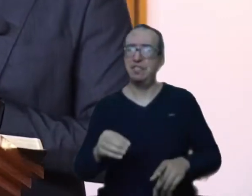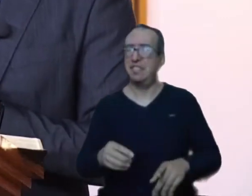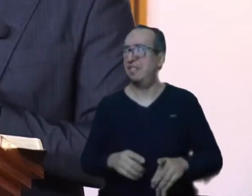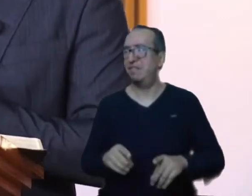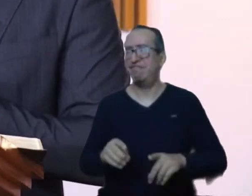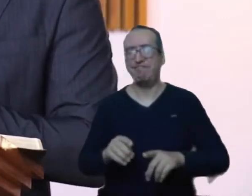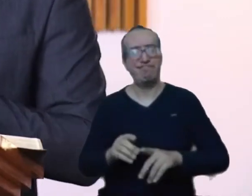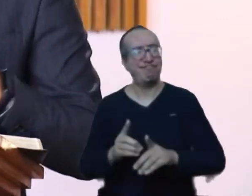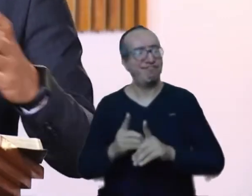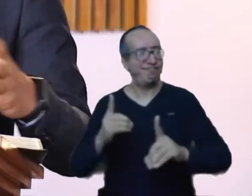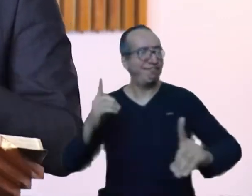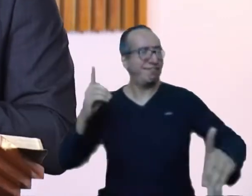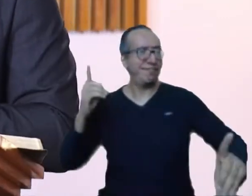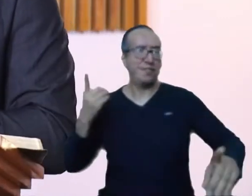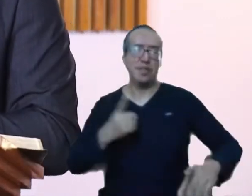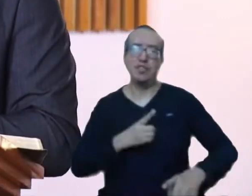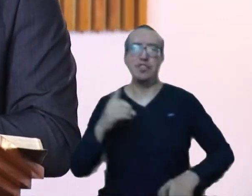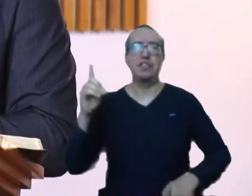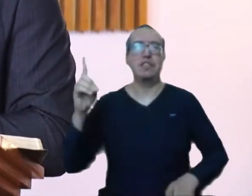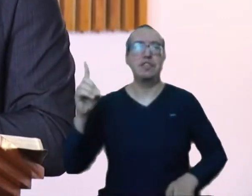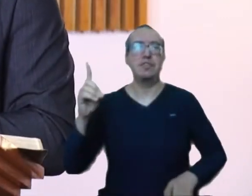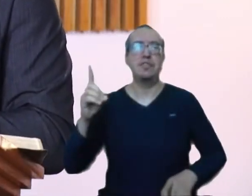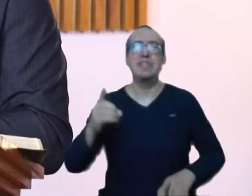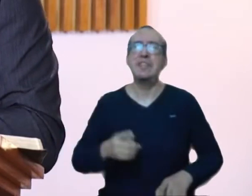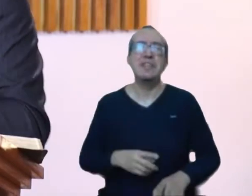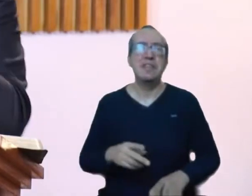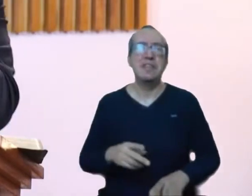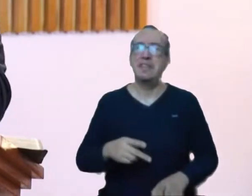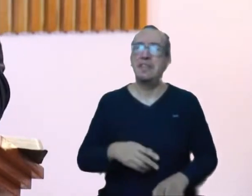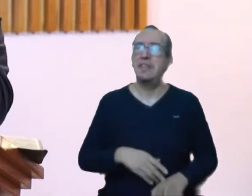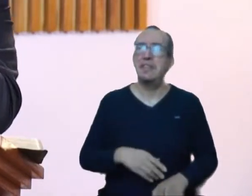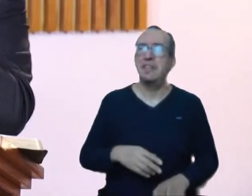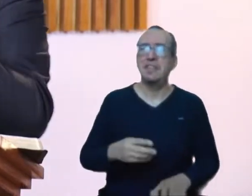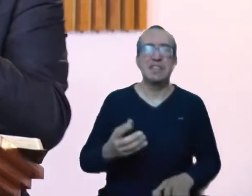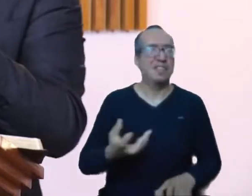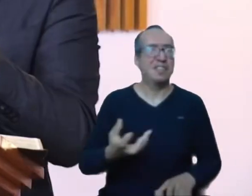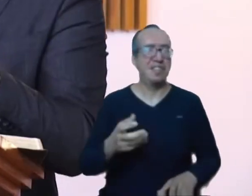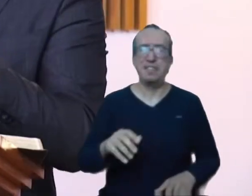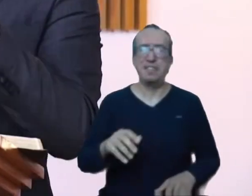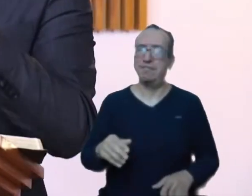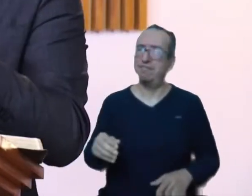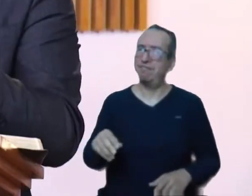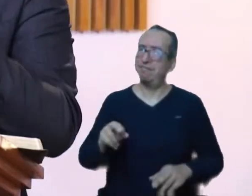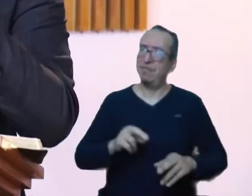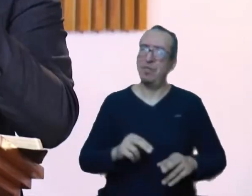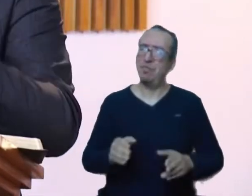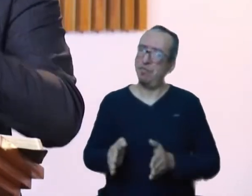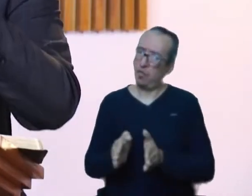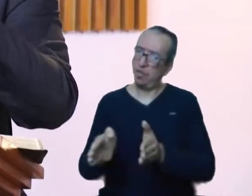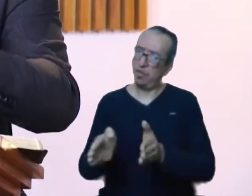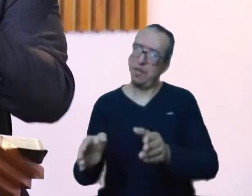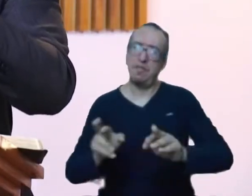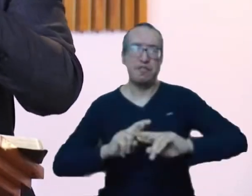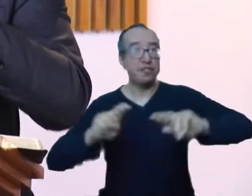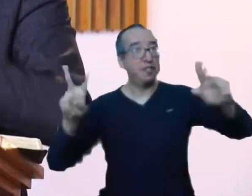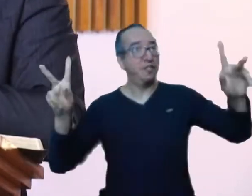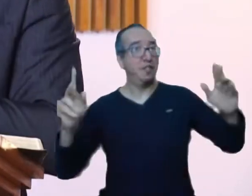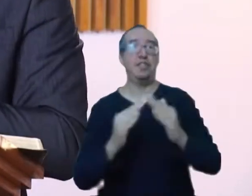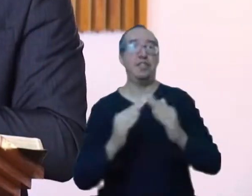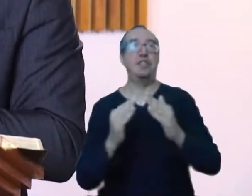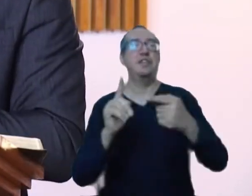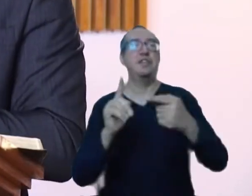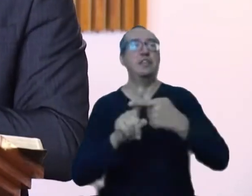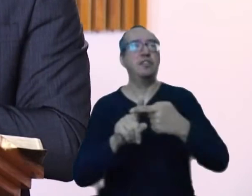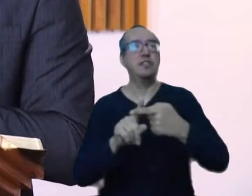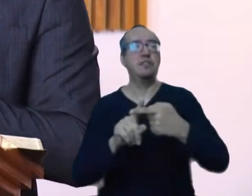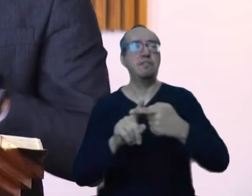jovens. Ele estava em outro caminho. Porém, um dos sábados, a mãe o convidou para ir à